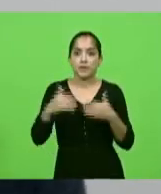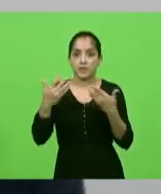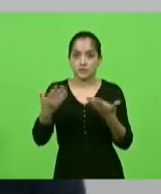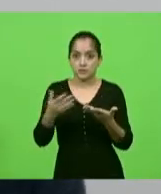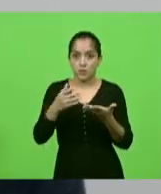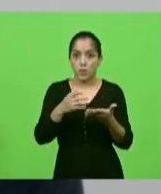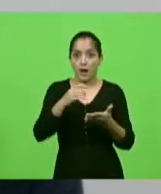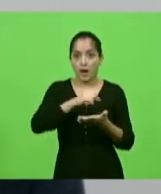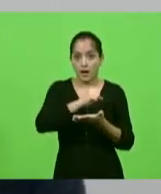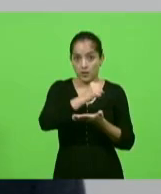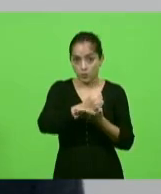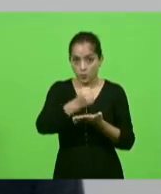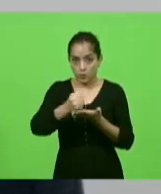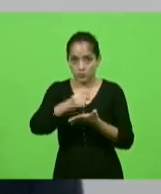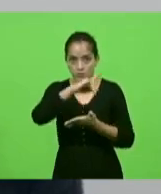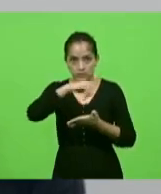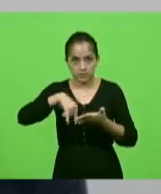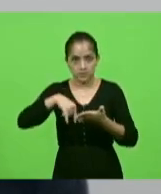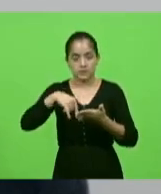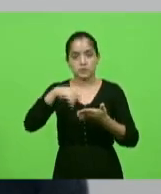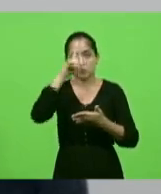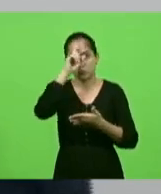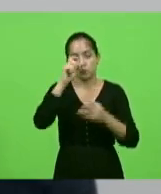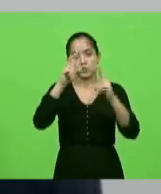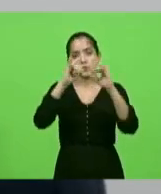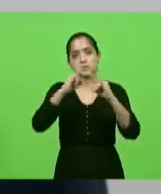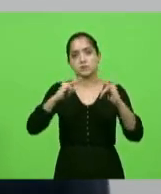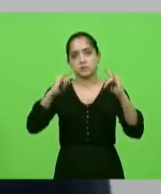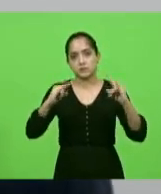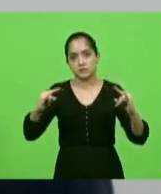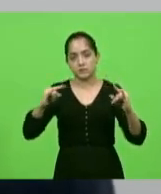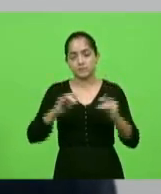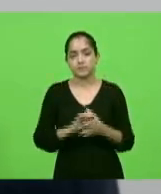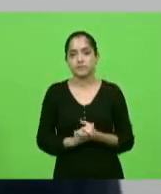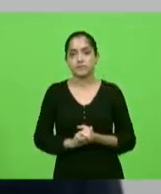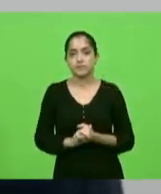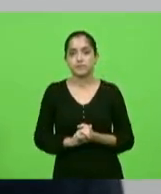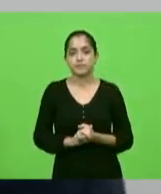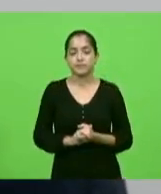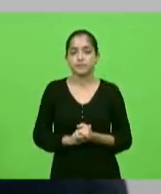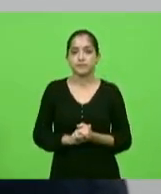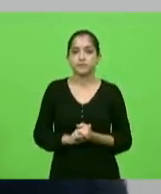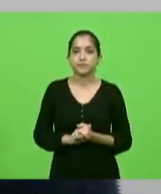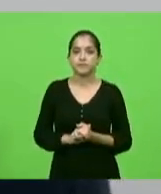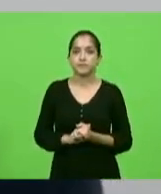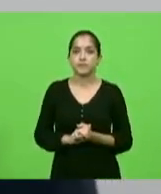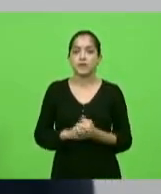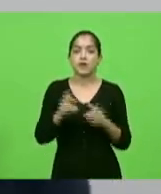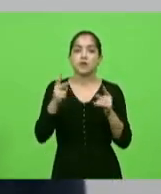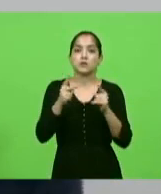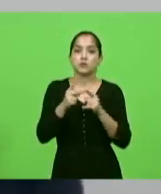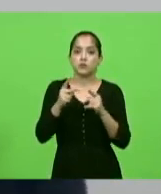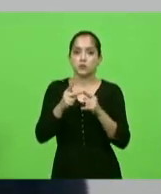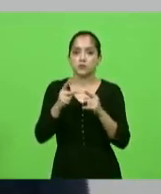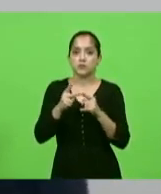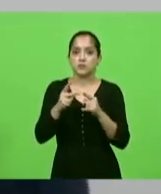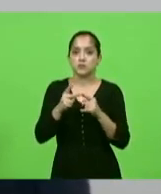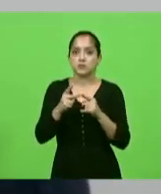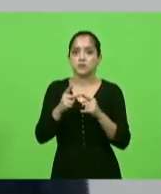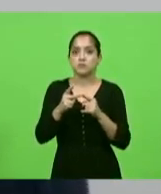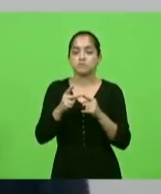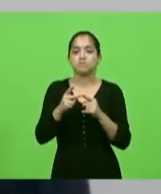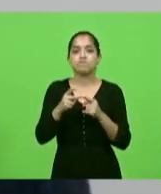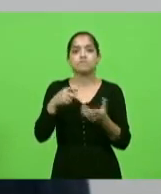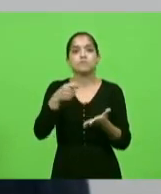à contratação do hospital de campanha, haja vista a inépcia da exordial. 2. Não